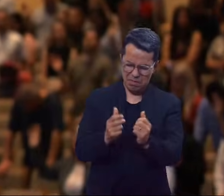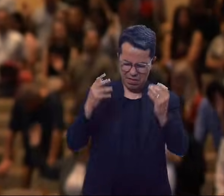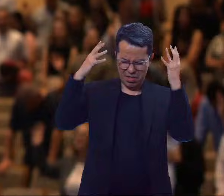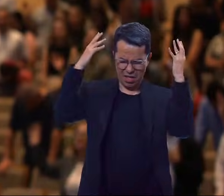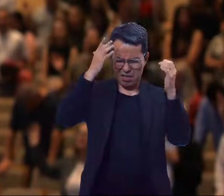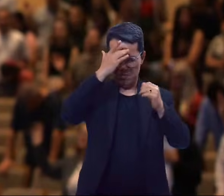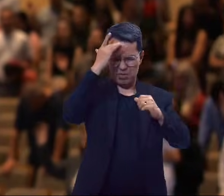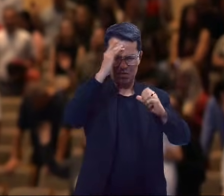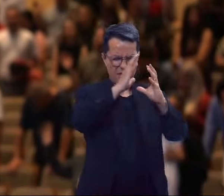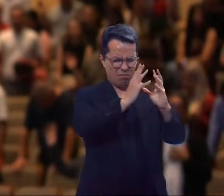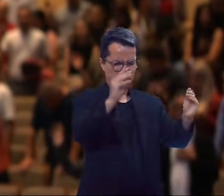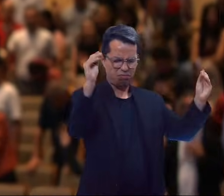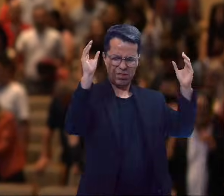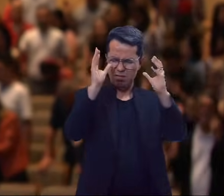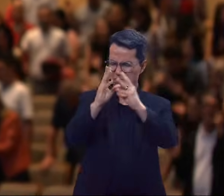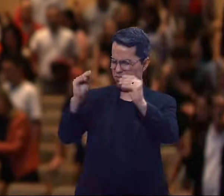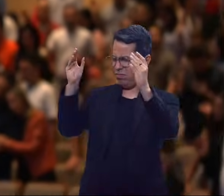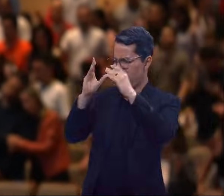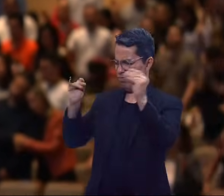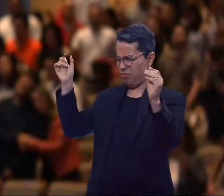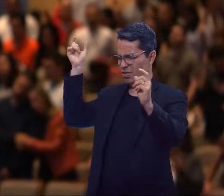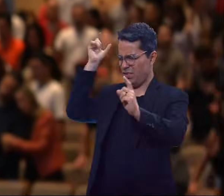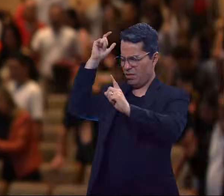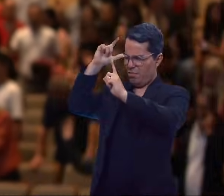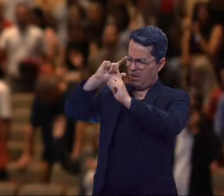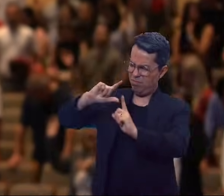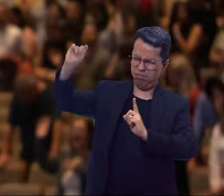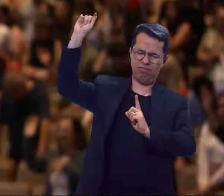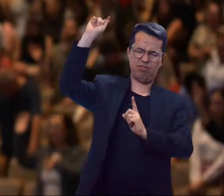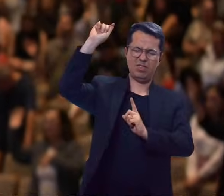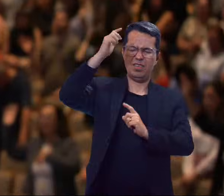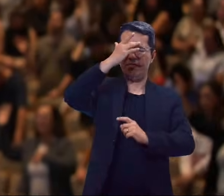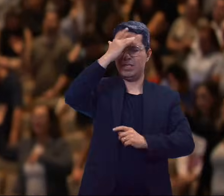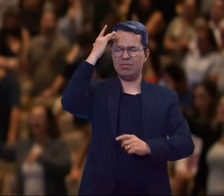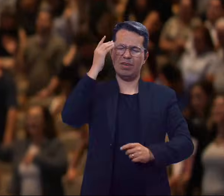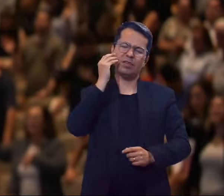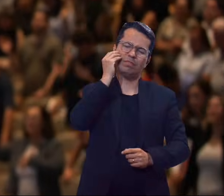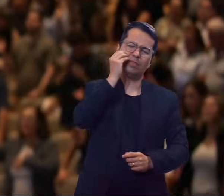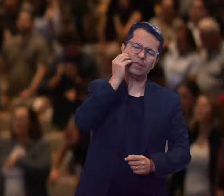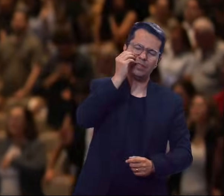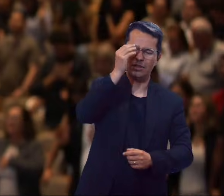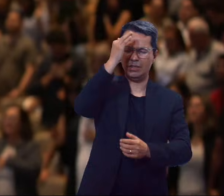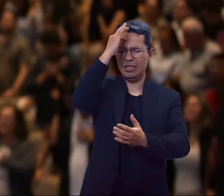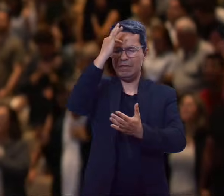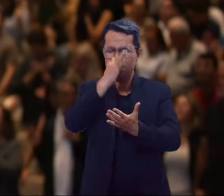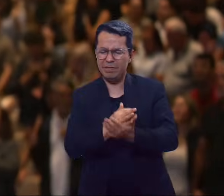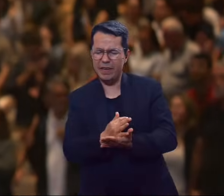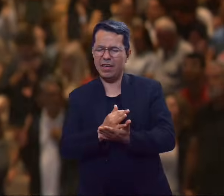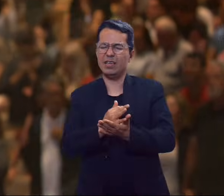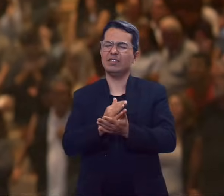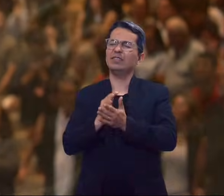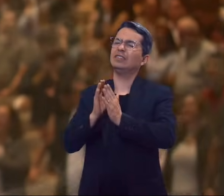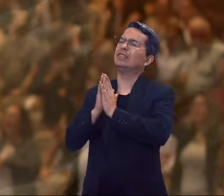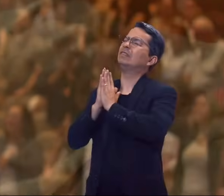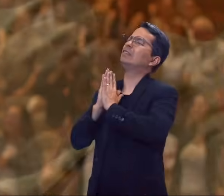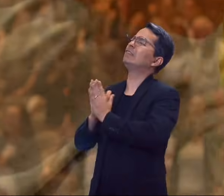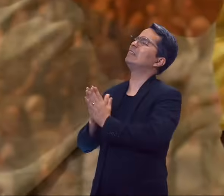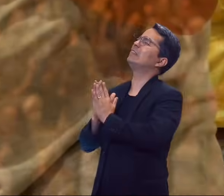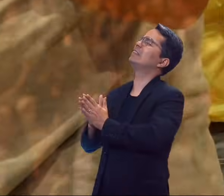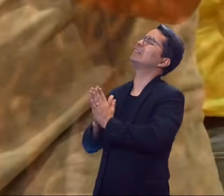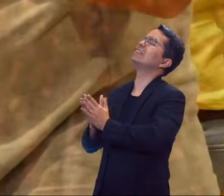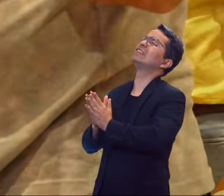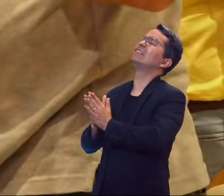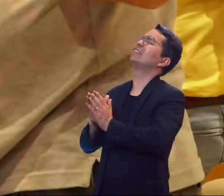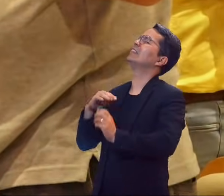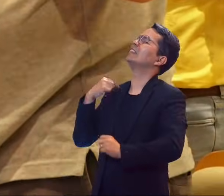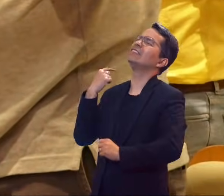sido libertas, pessoas têm tido experiências de fé, provado a tua fidelidade entre nós. Obrigado por esse